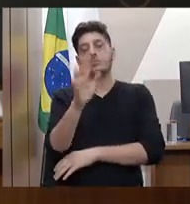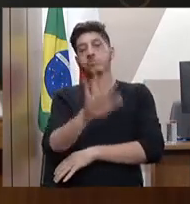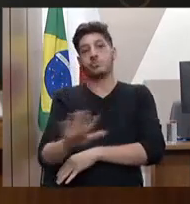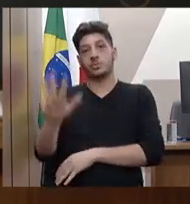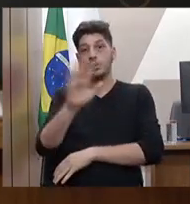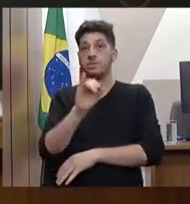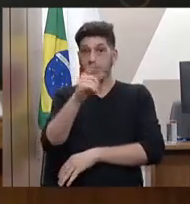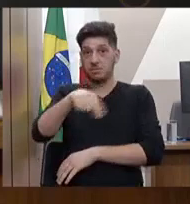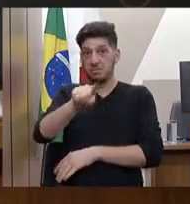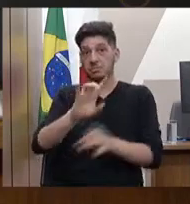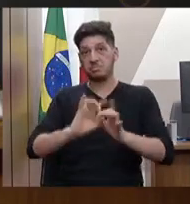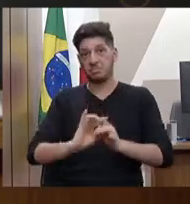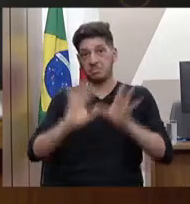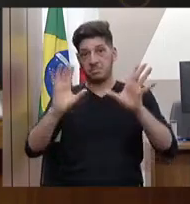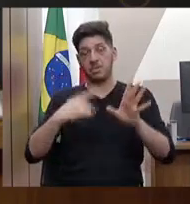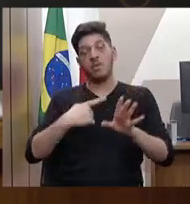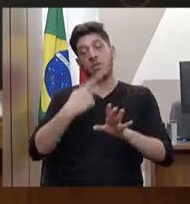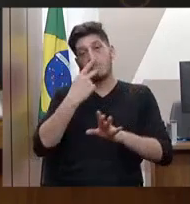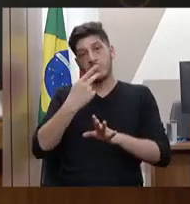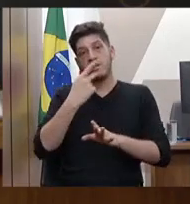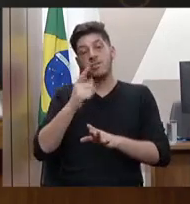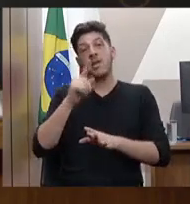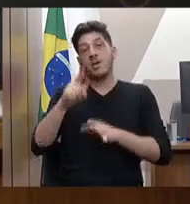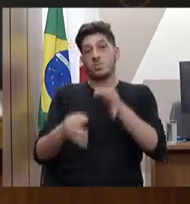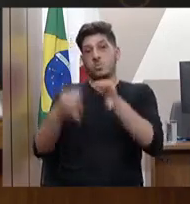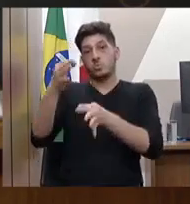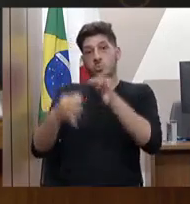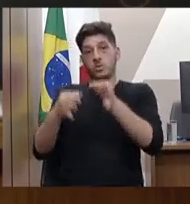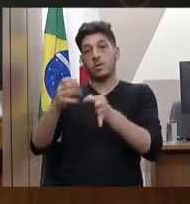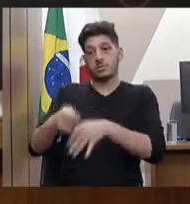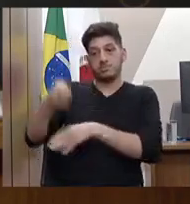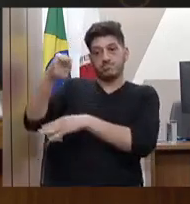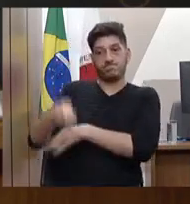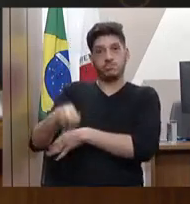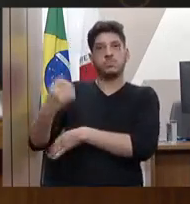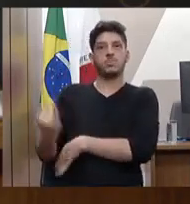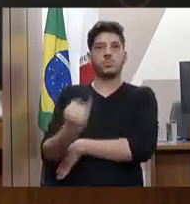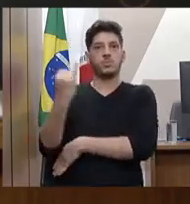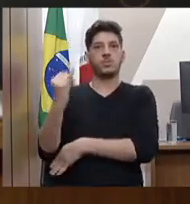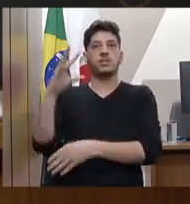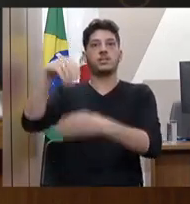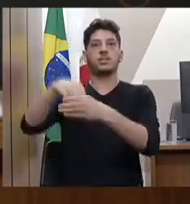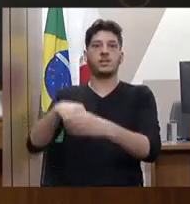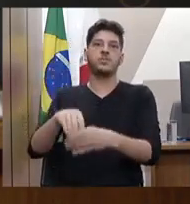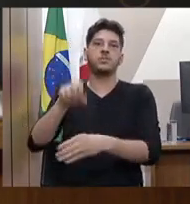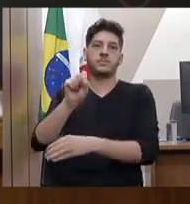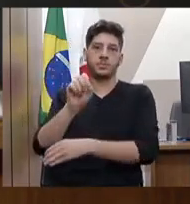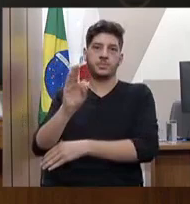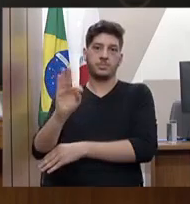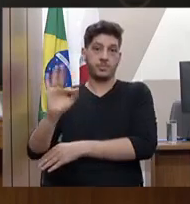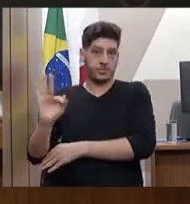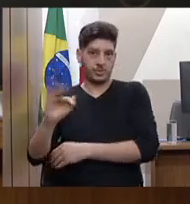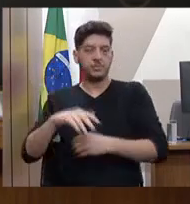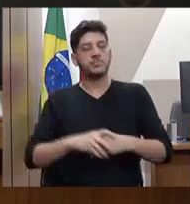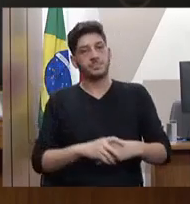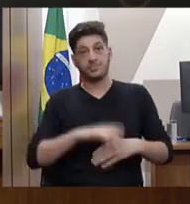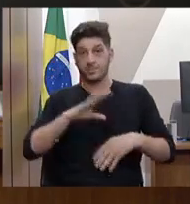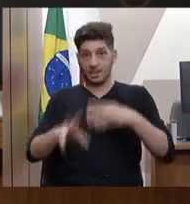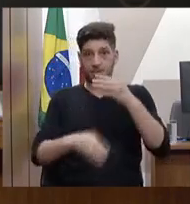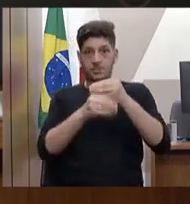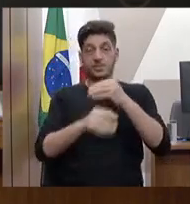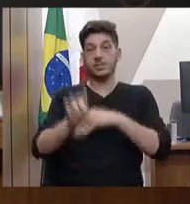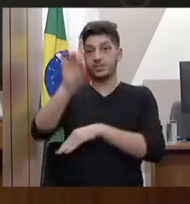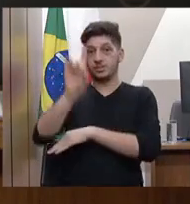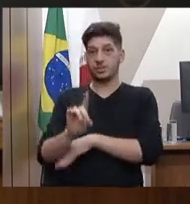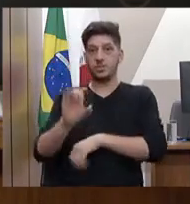permitiram a pena dizer foi um julgamento muito importante do Supremo Tribunal Federal a ementa direito constitucional direito